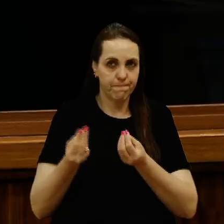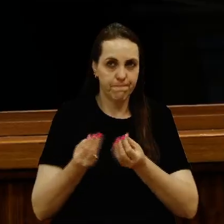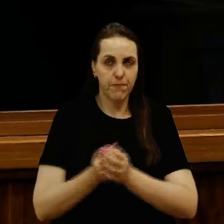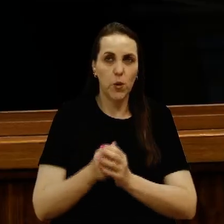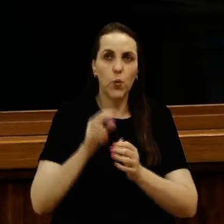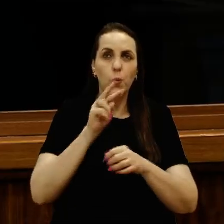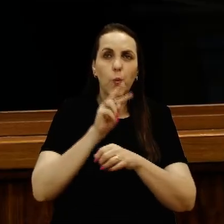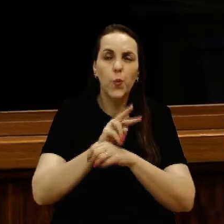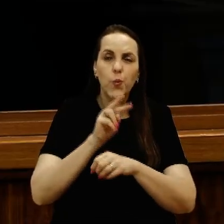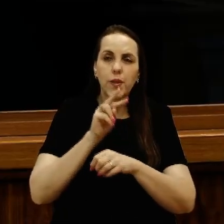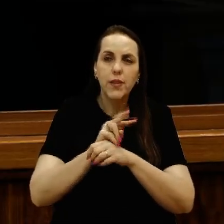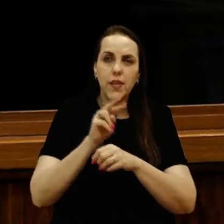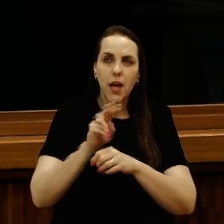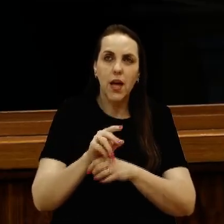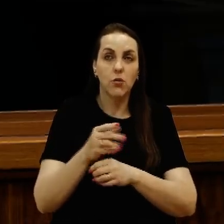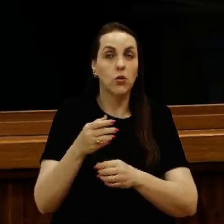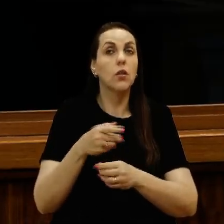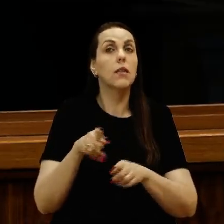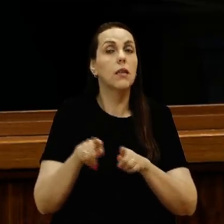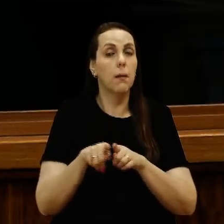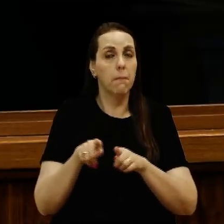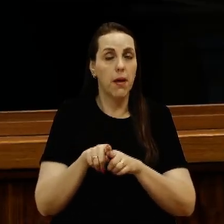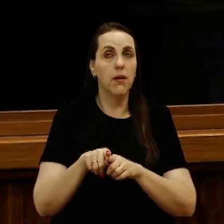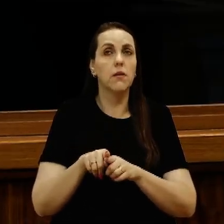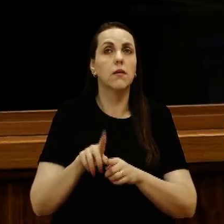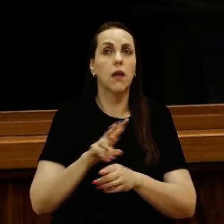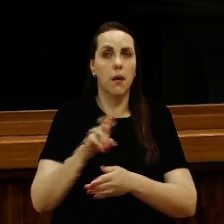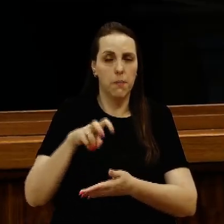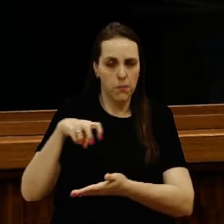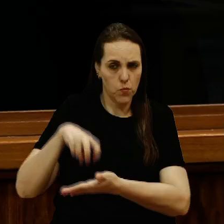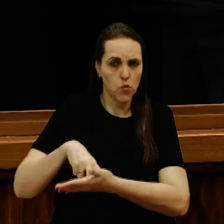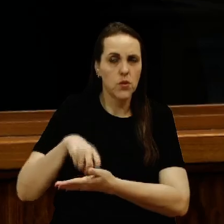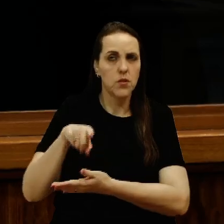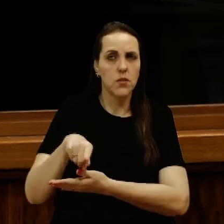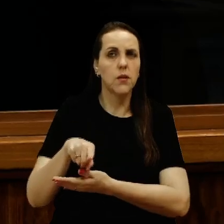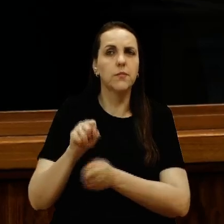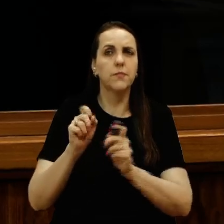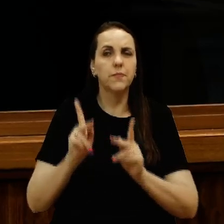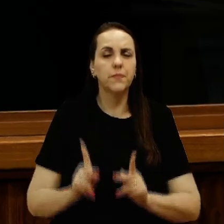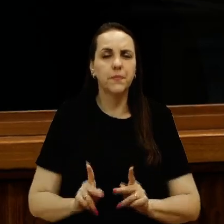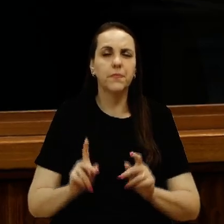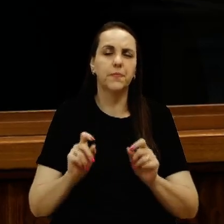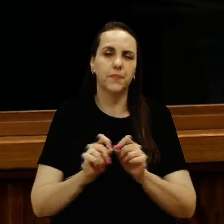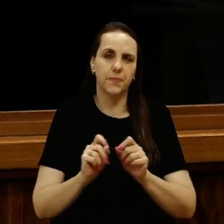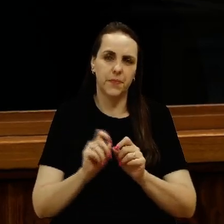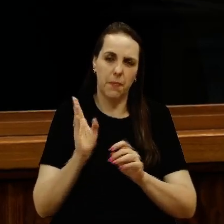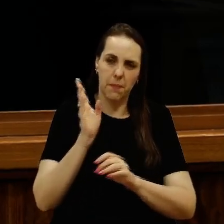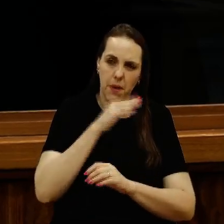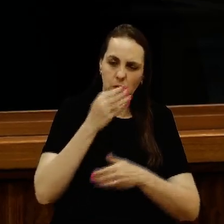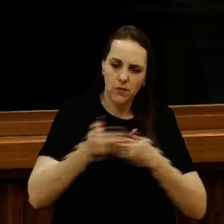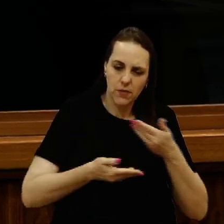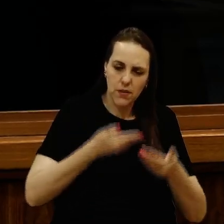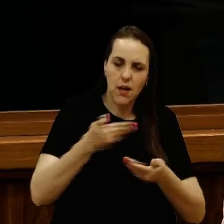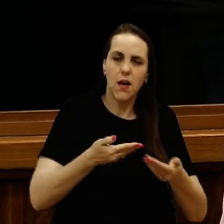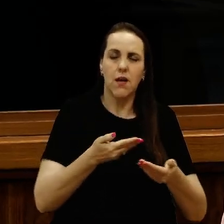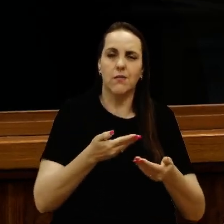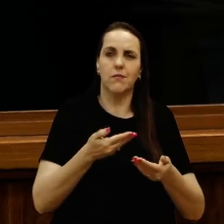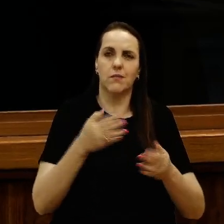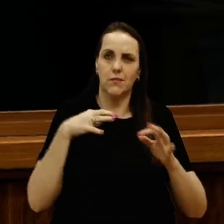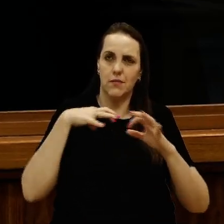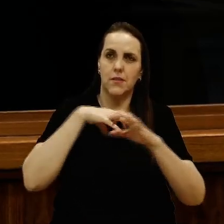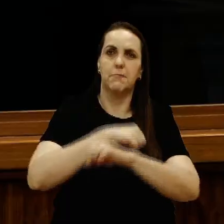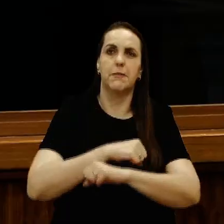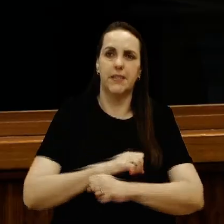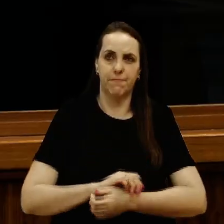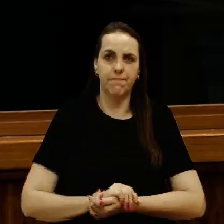a punição àqueles que cometem maus tratos aos animais e eu acho